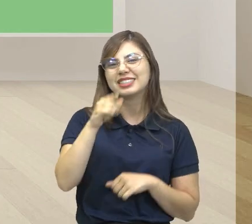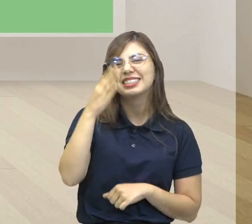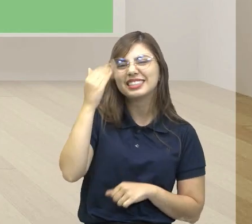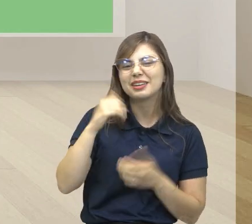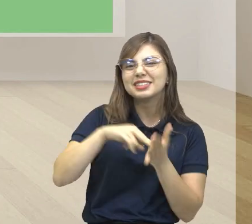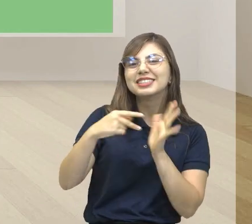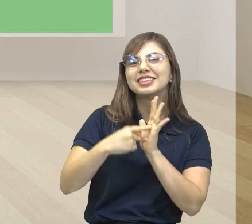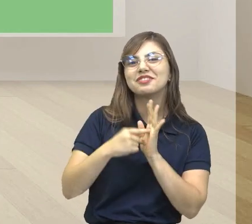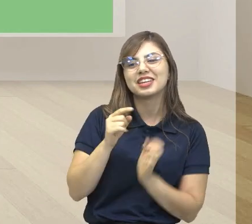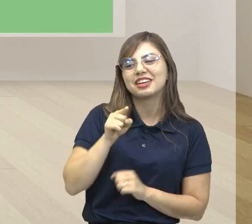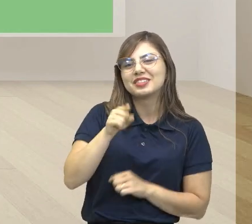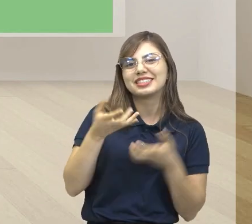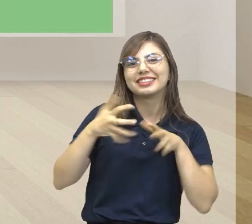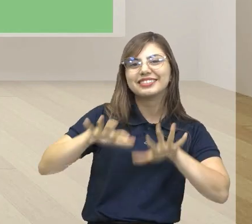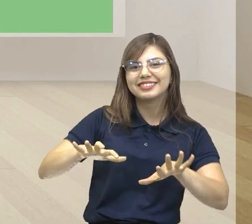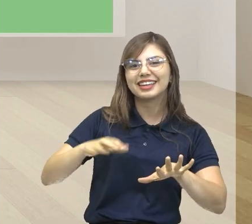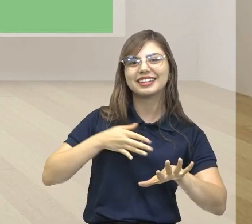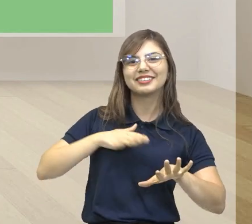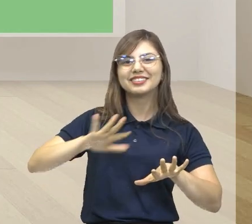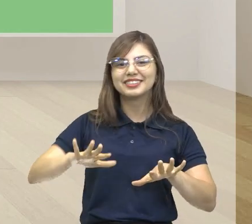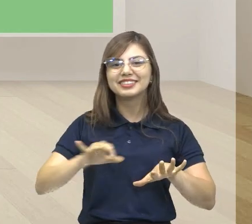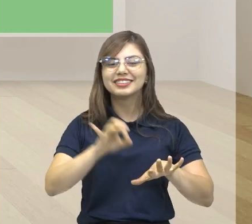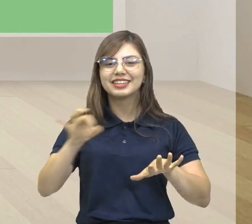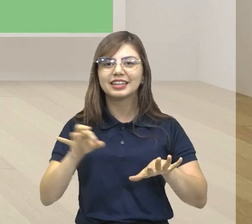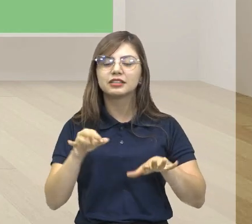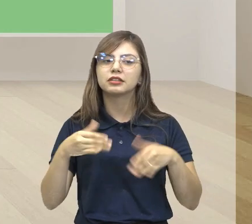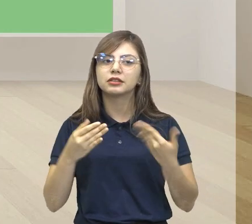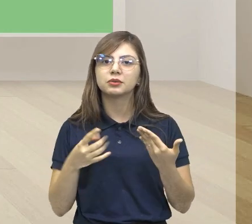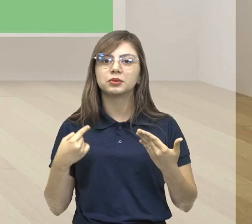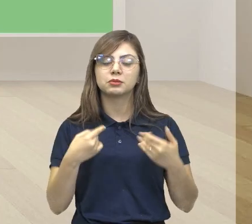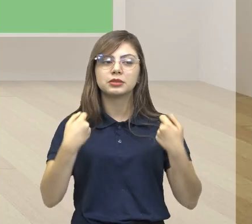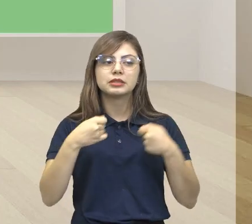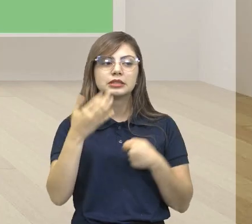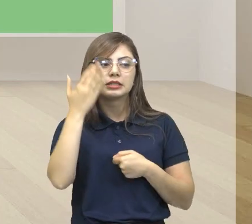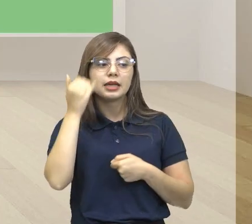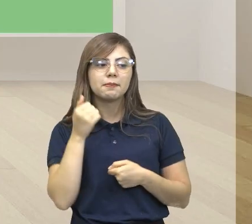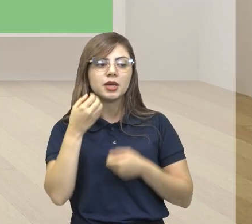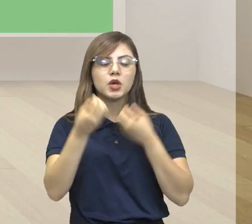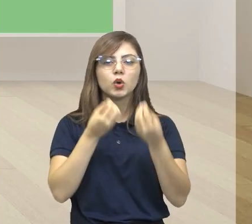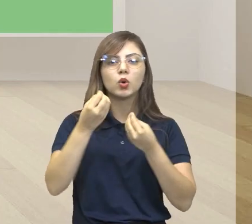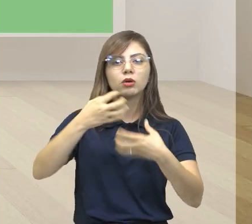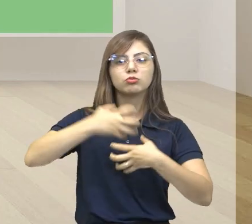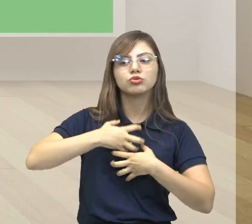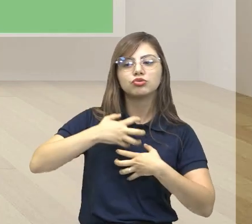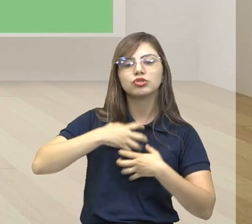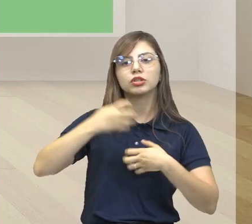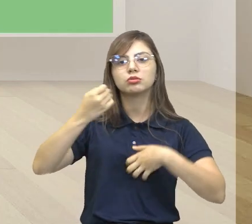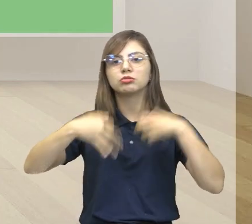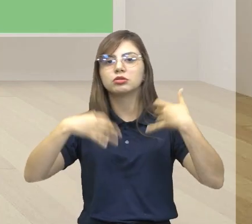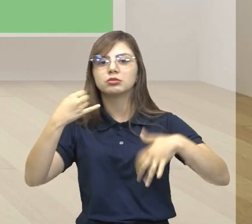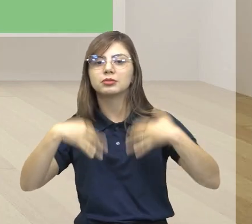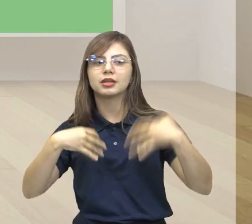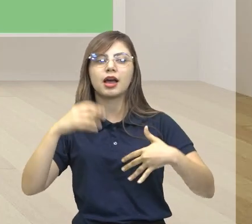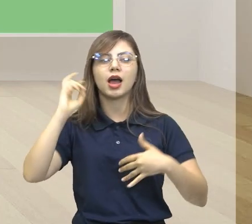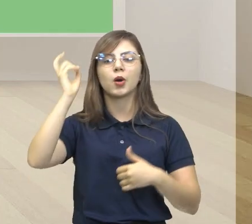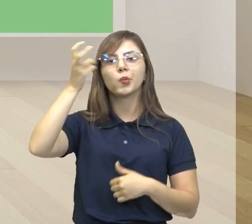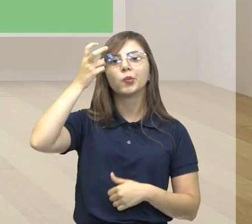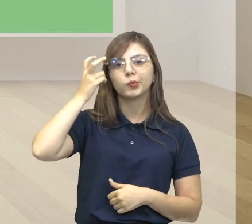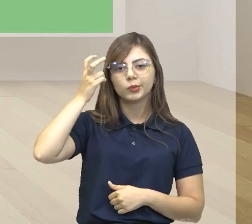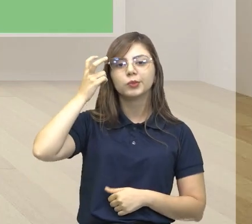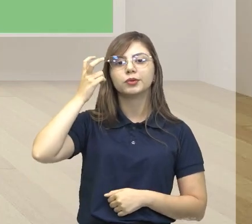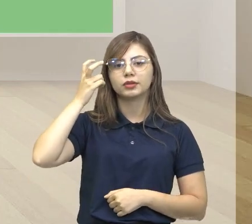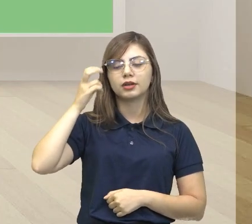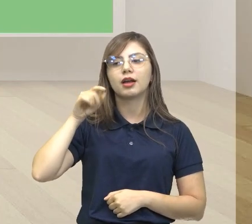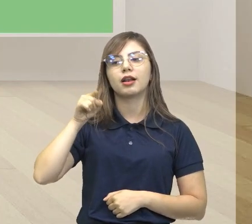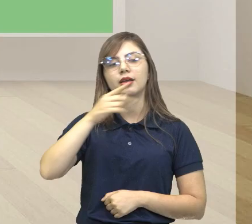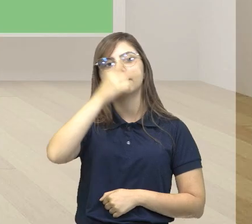pode entender que exatamente o que nós estamos falando. Então, eles vão prestar atenção naquilo que nós estamos falando e aí, a partir disso, né, eles vão